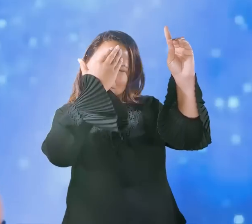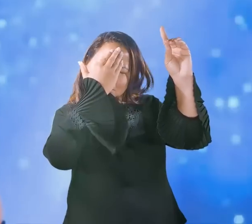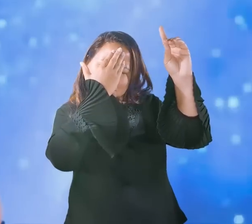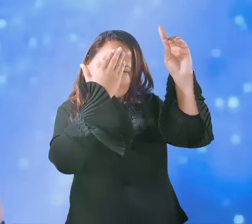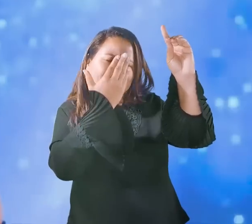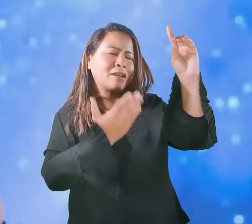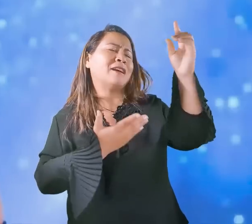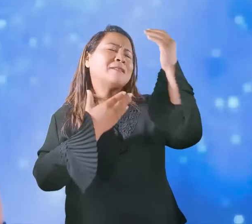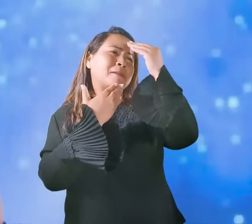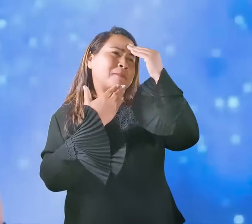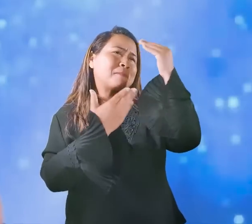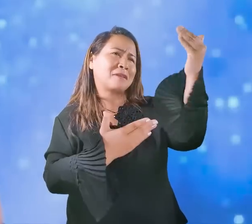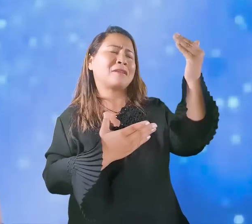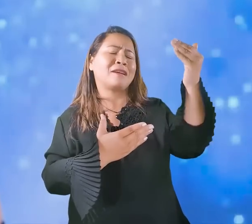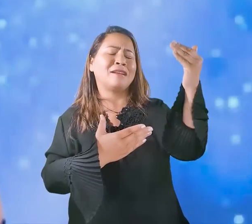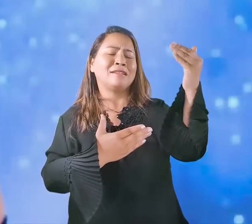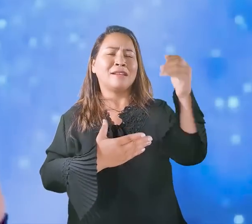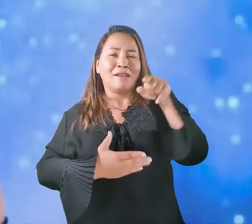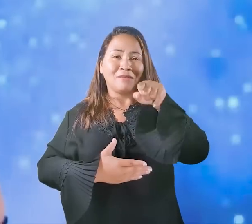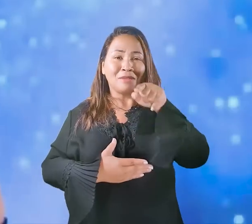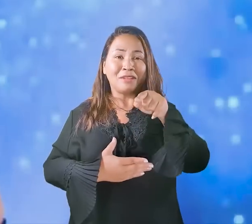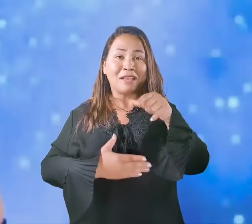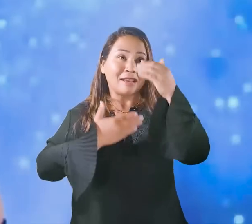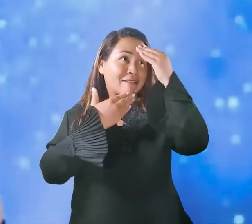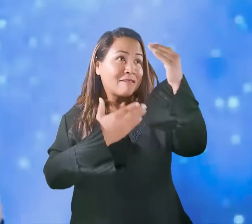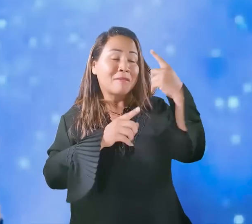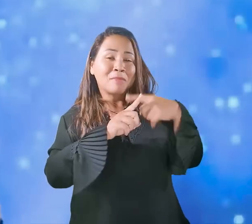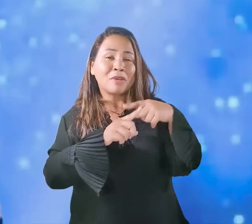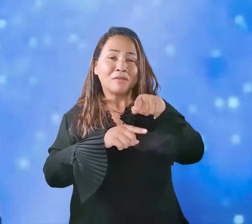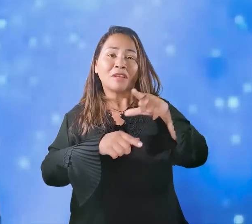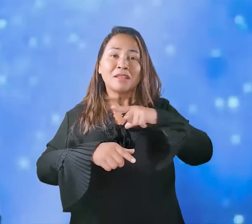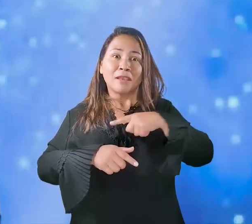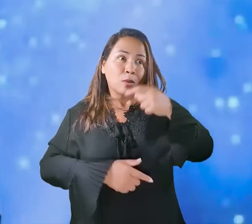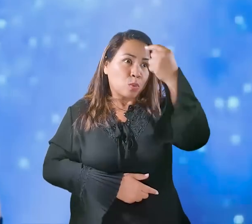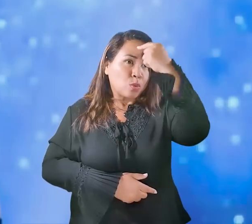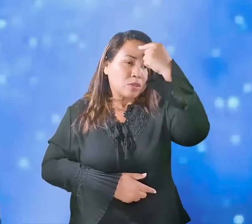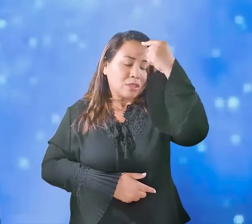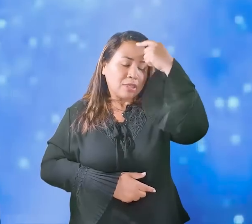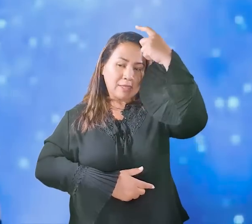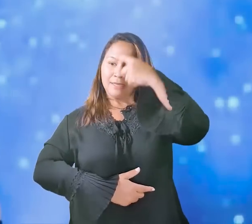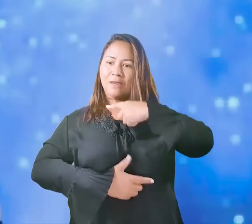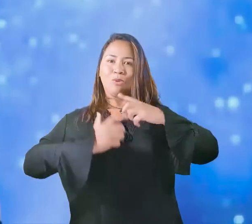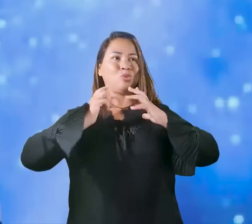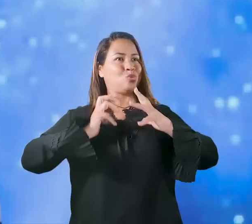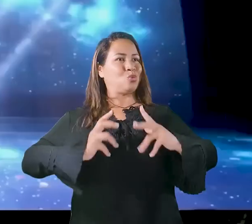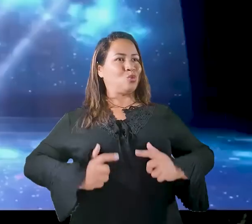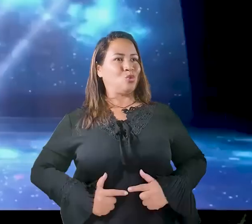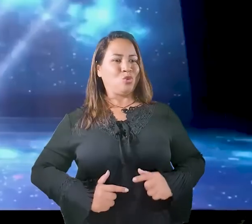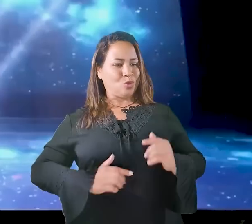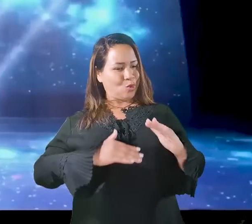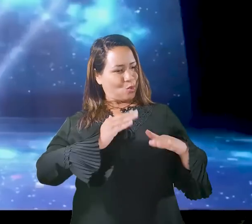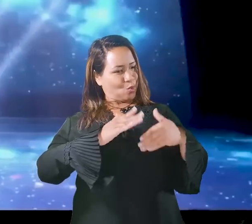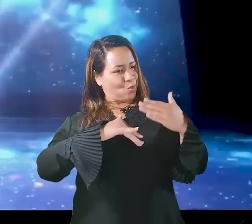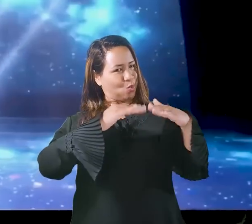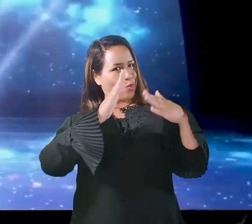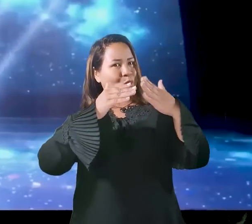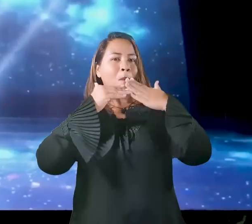que você tem pela consciência que você está, pelas curas que você fez, por quem você está se tornando a cada minuto, a cada